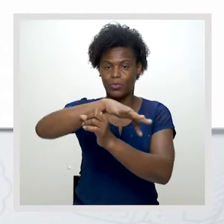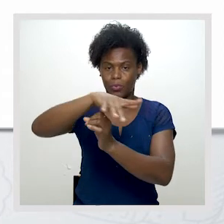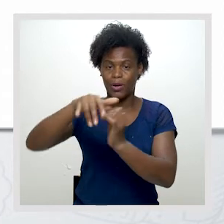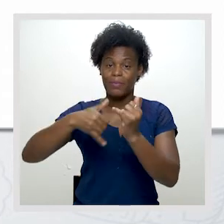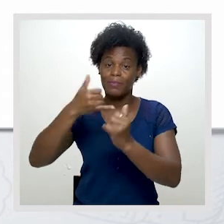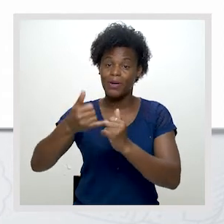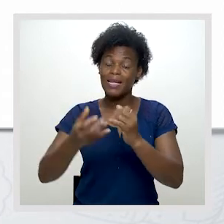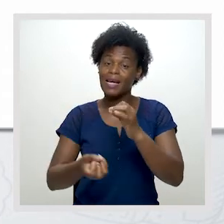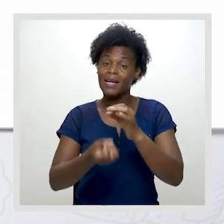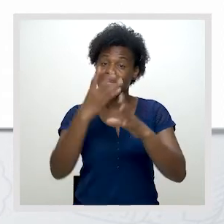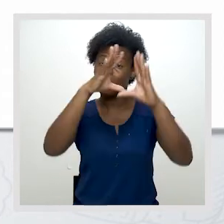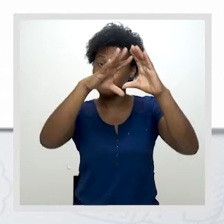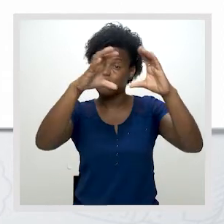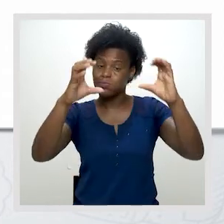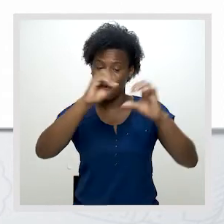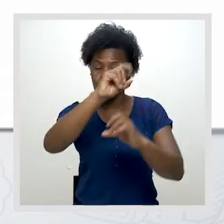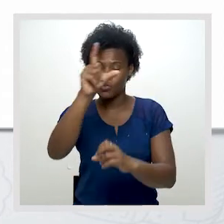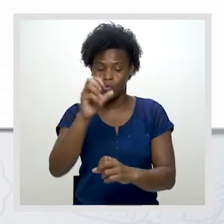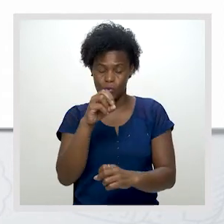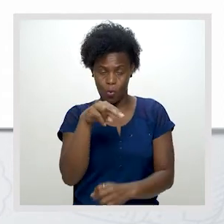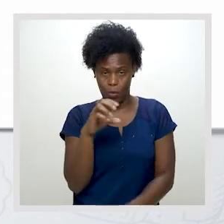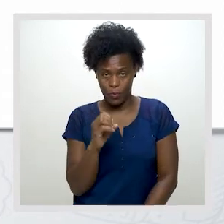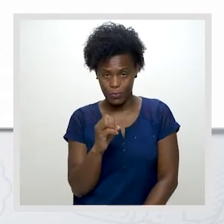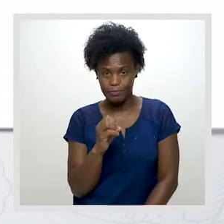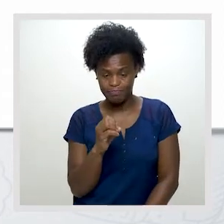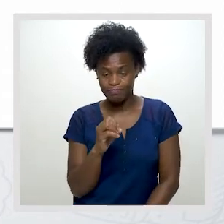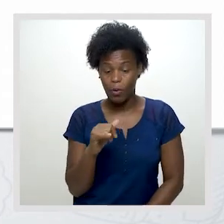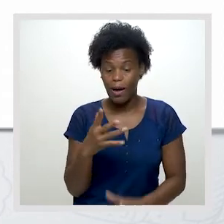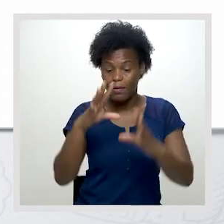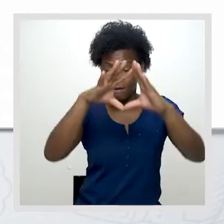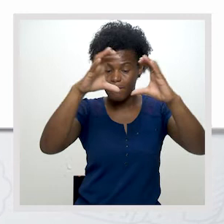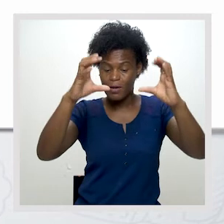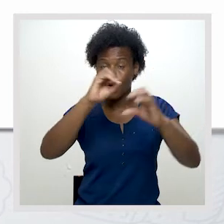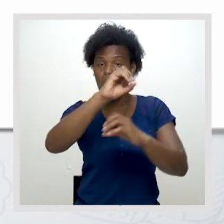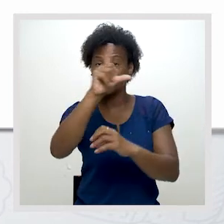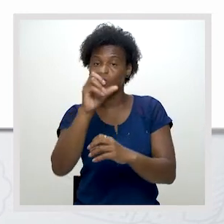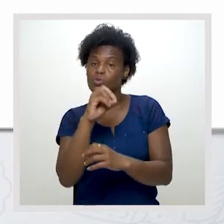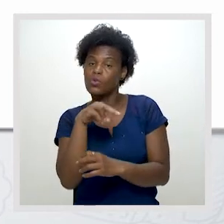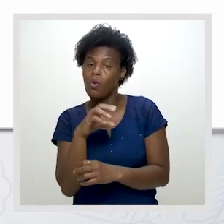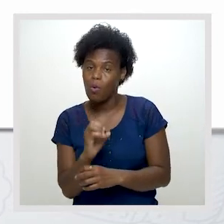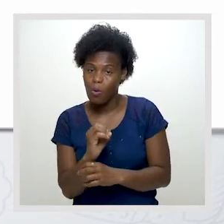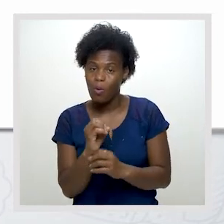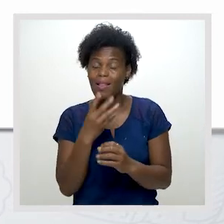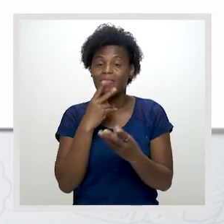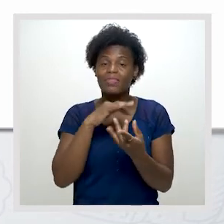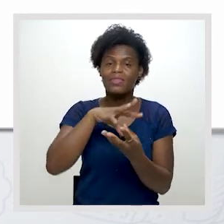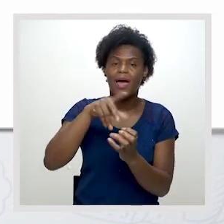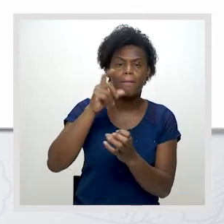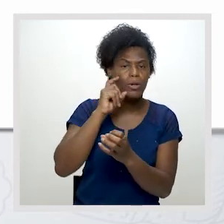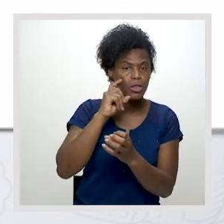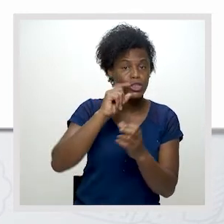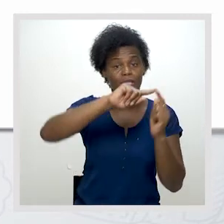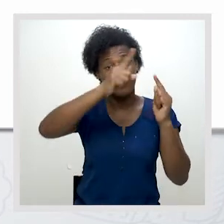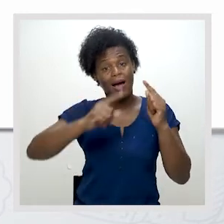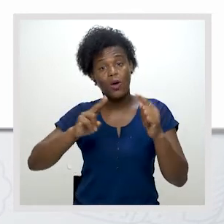a camada de ozono. Ao formar a camada de ozono, automaticamente a Terra estava protegida dos